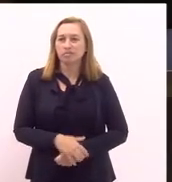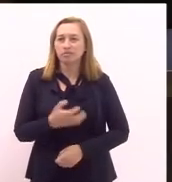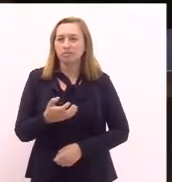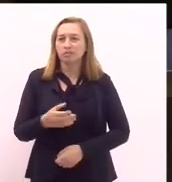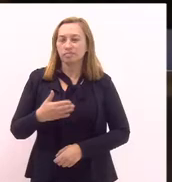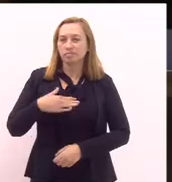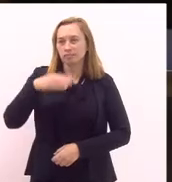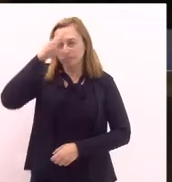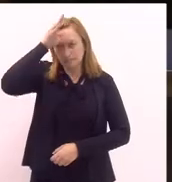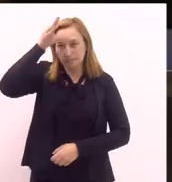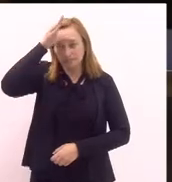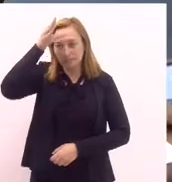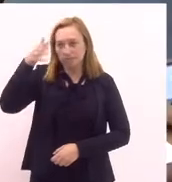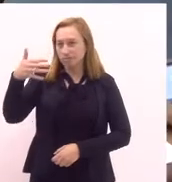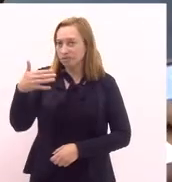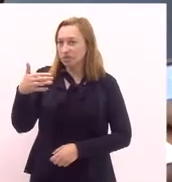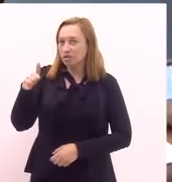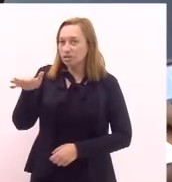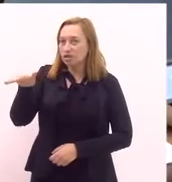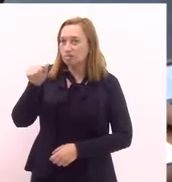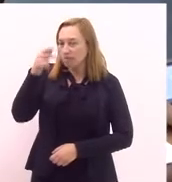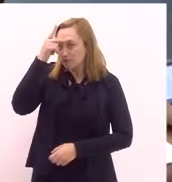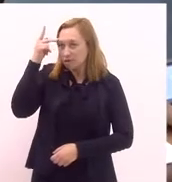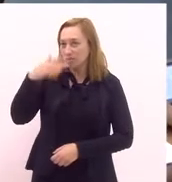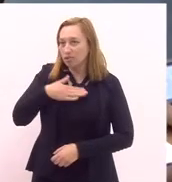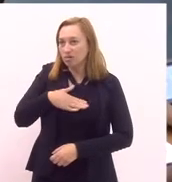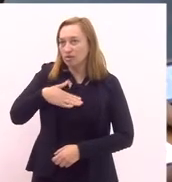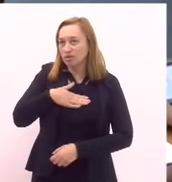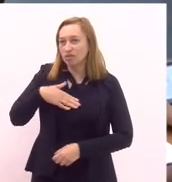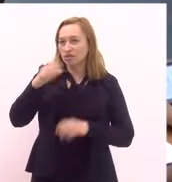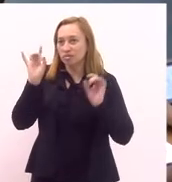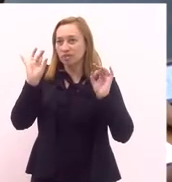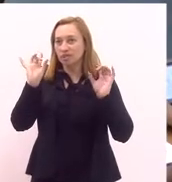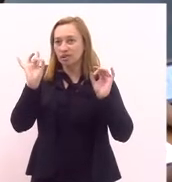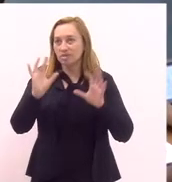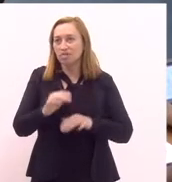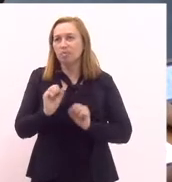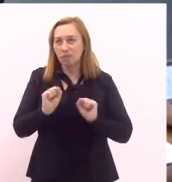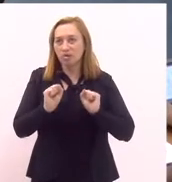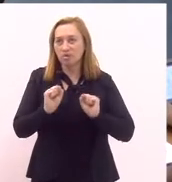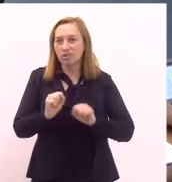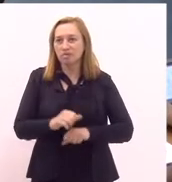queria minha tia chamar uma pessoa aqui que eu gosto muito muito especial posso